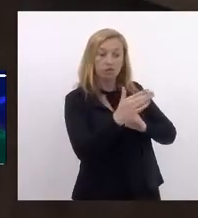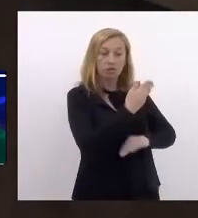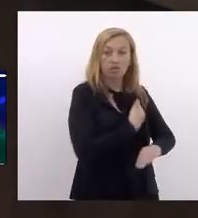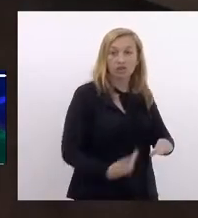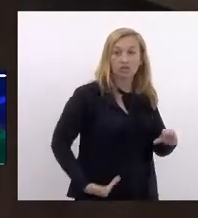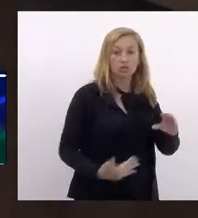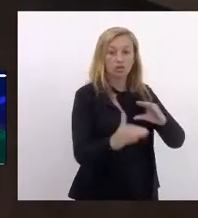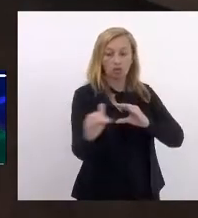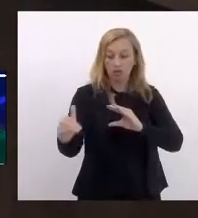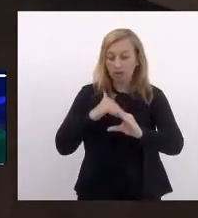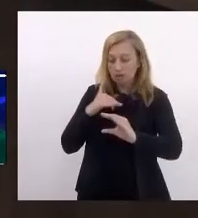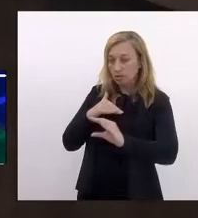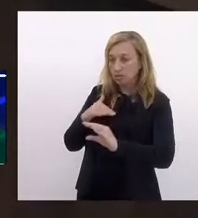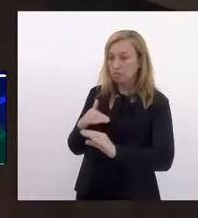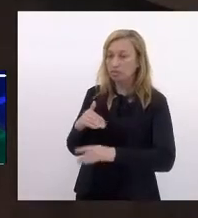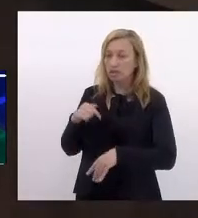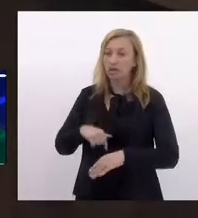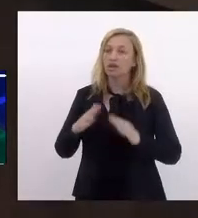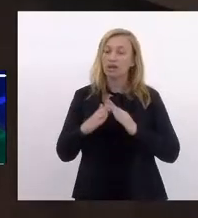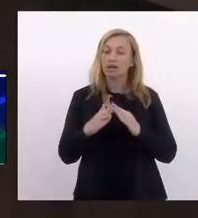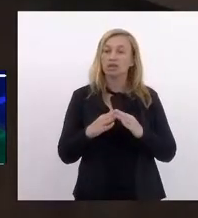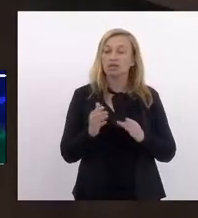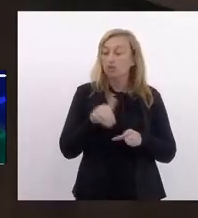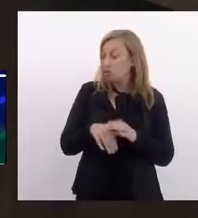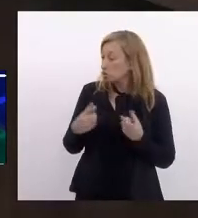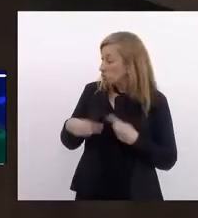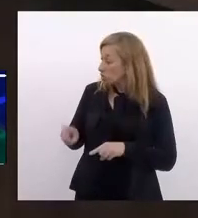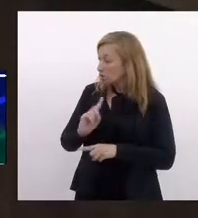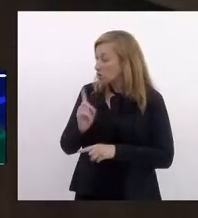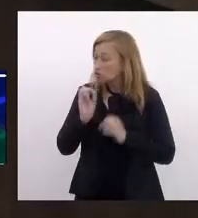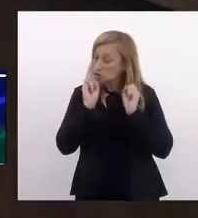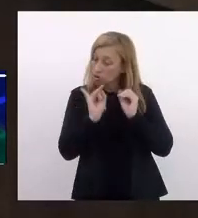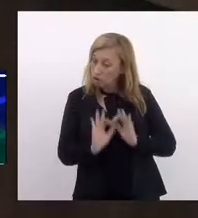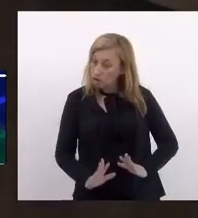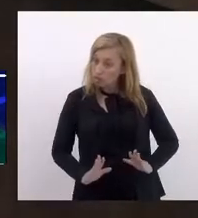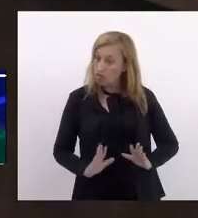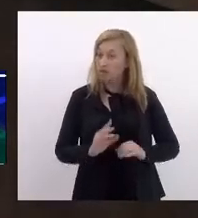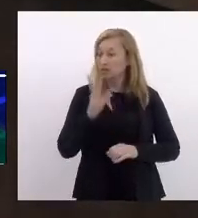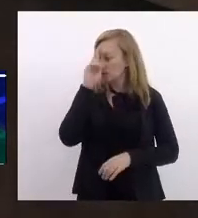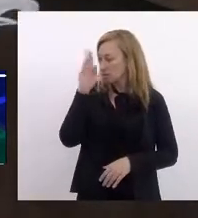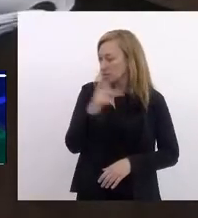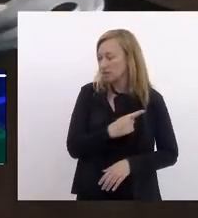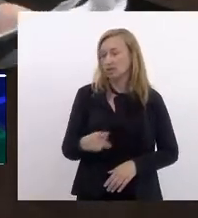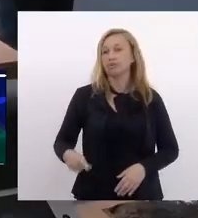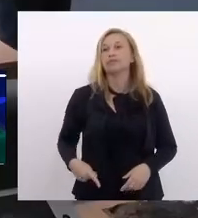para casa. Então, não estou fazendo voto divergente, só estou fazendo essa explicação, senhor.